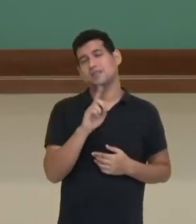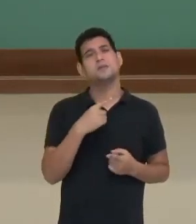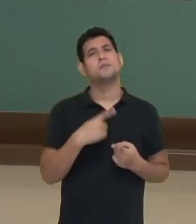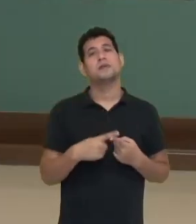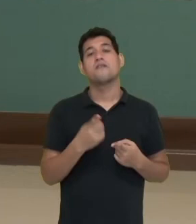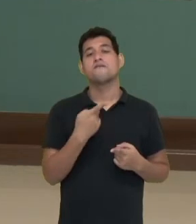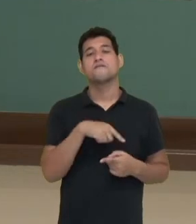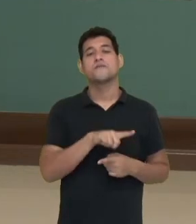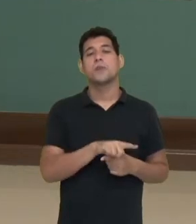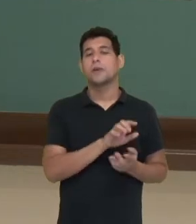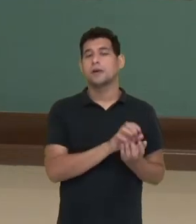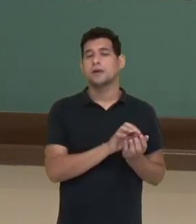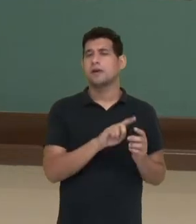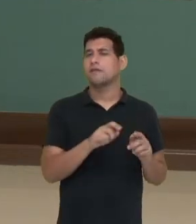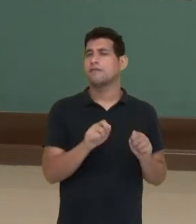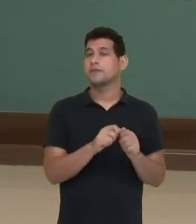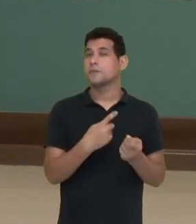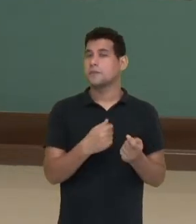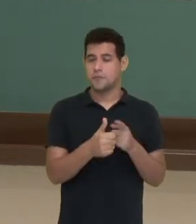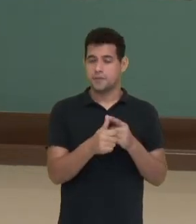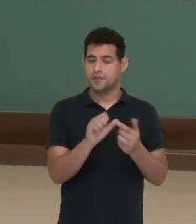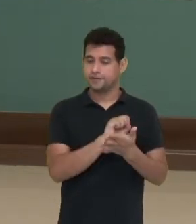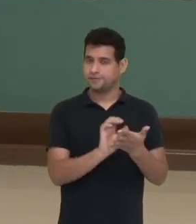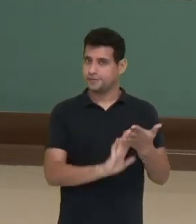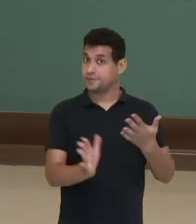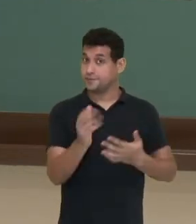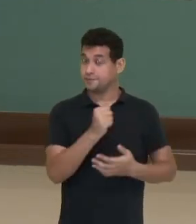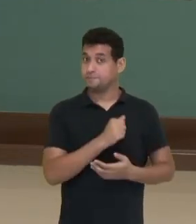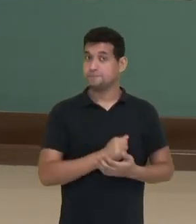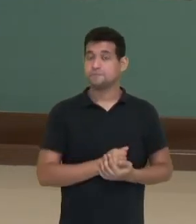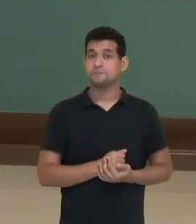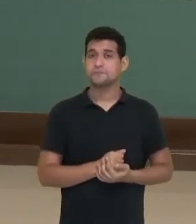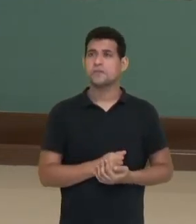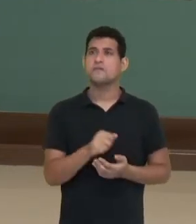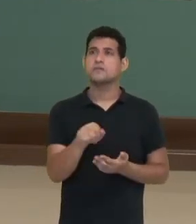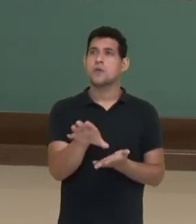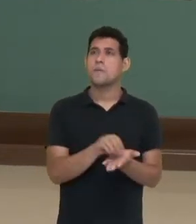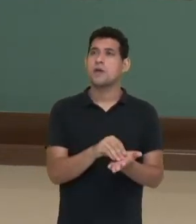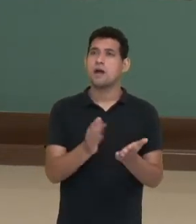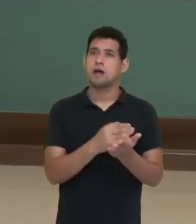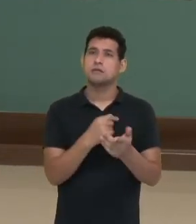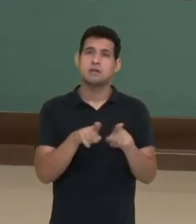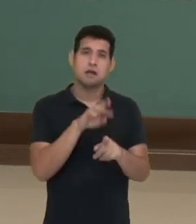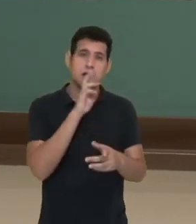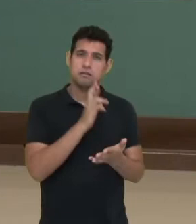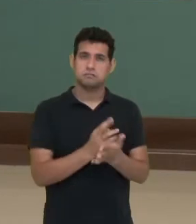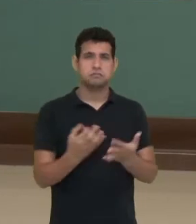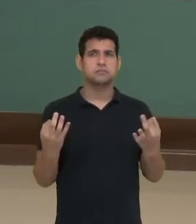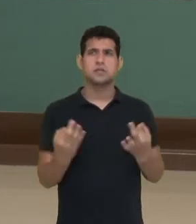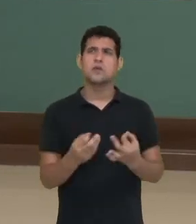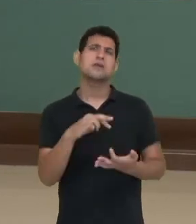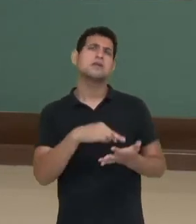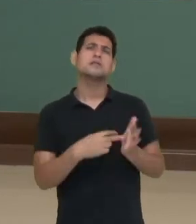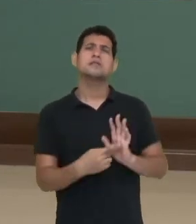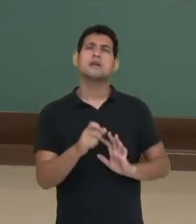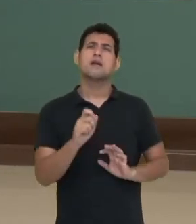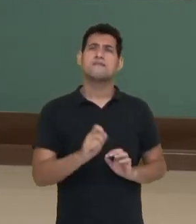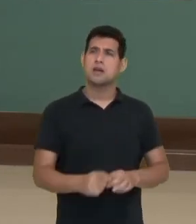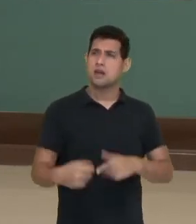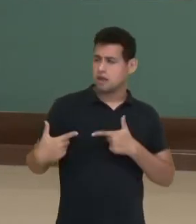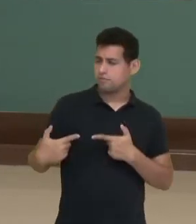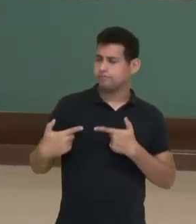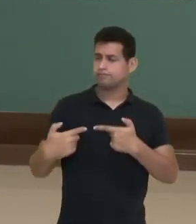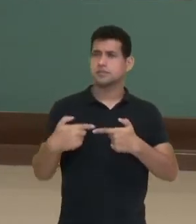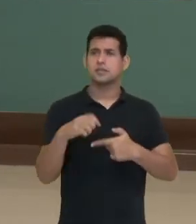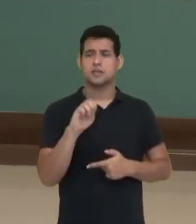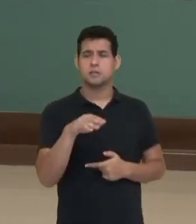o Recife. Vamos fazer a nossa primeira atividade dessa aula? Copie em seu caderno e responda. O que era a guerra de